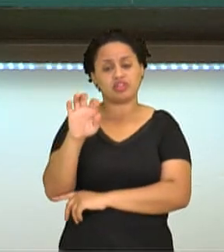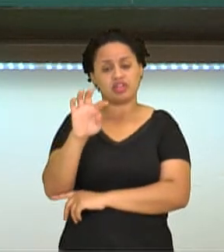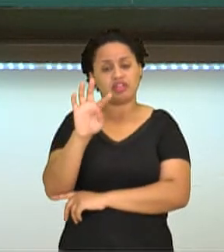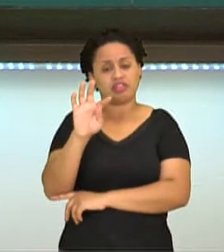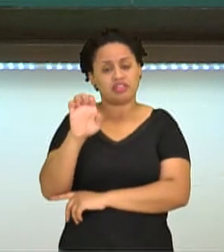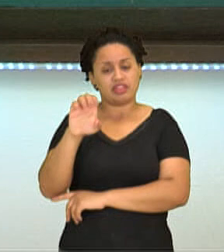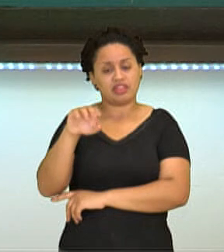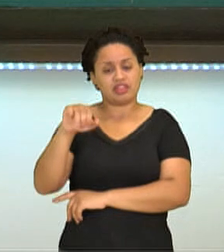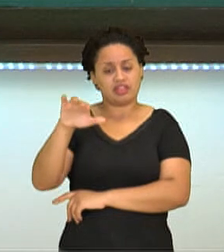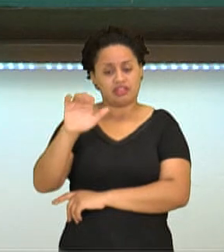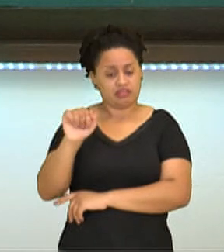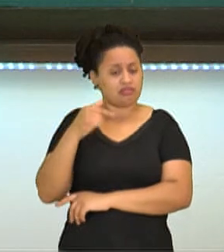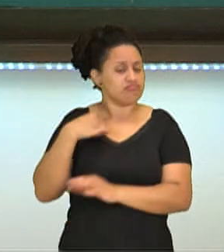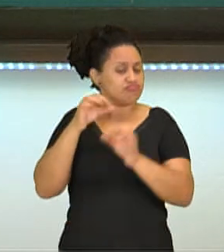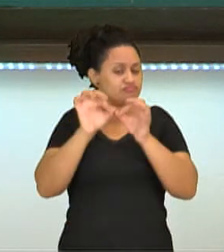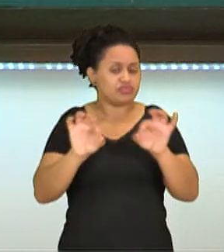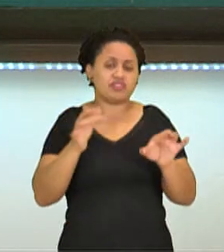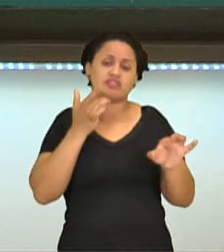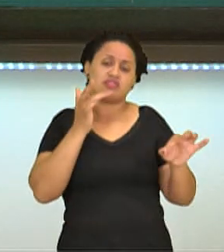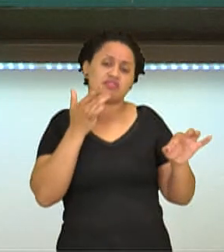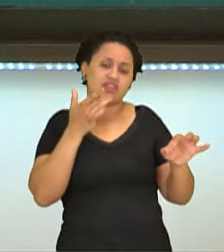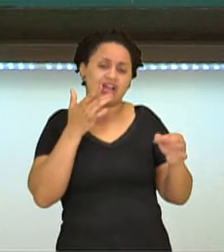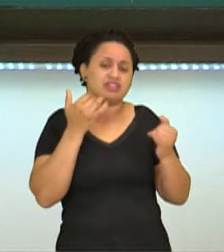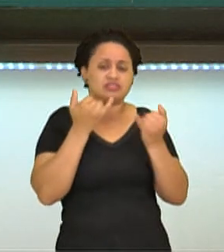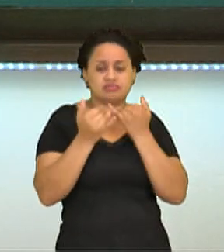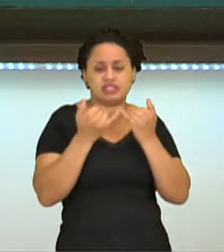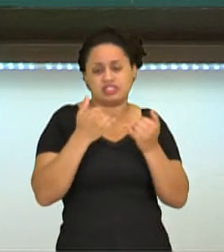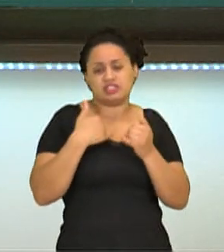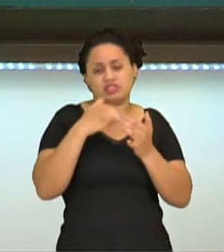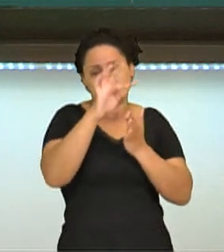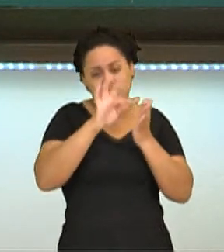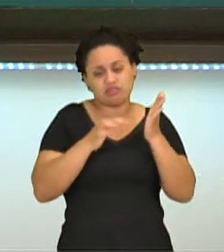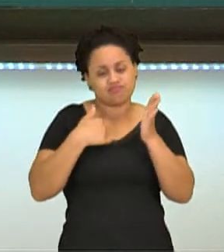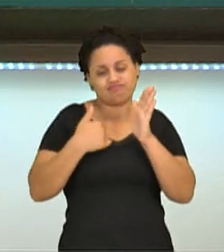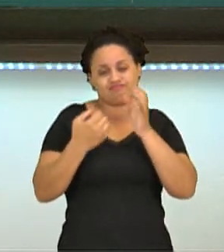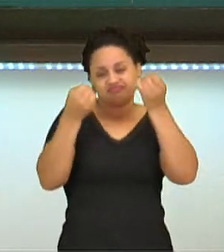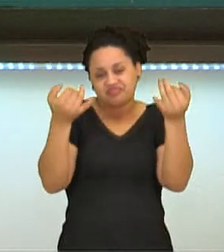fácil, igual ao texto que a teacher trouxe para vocês na aula,